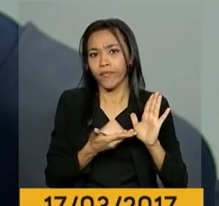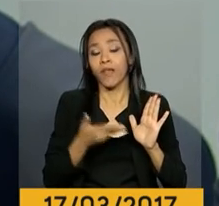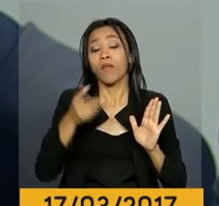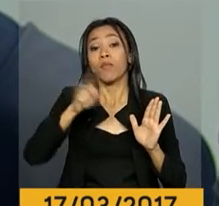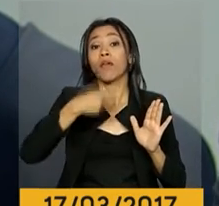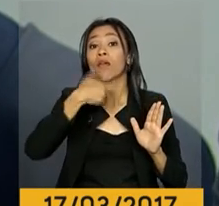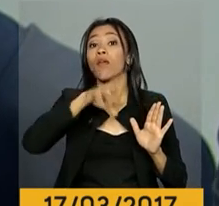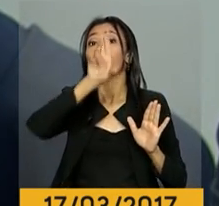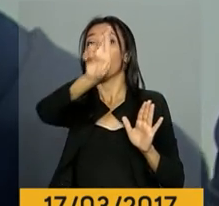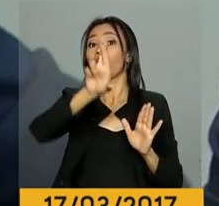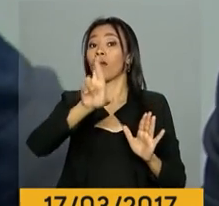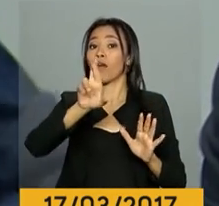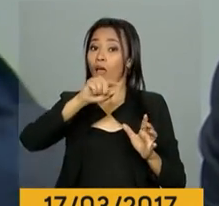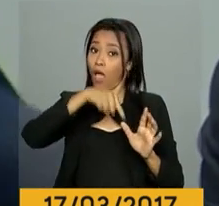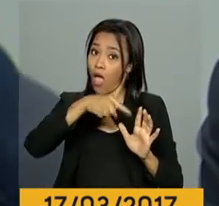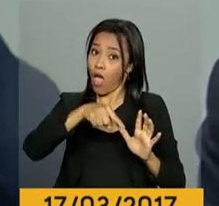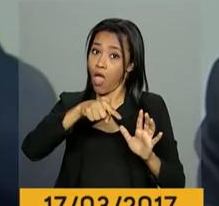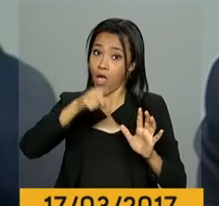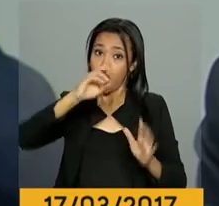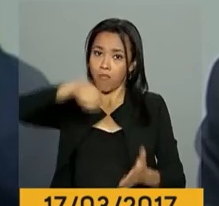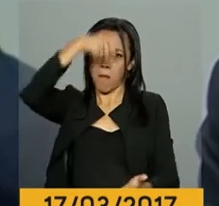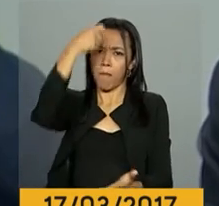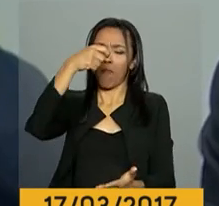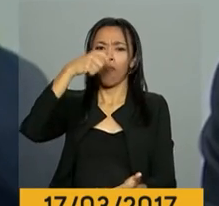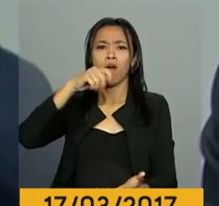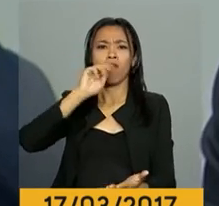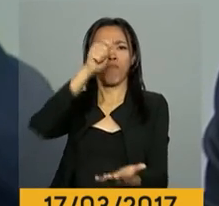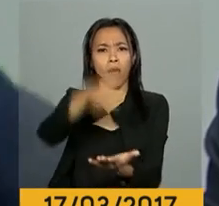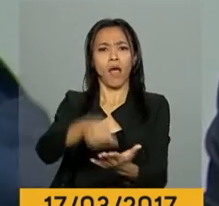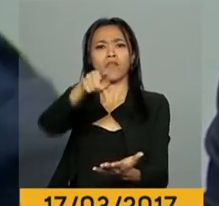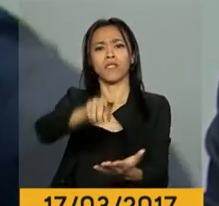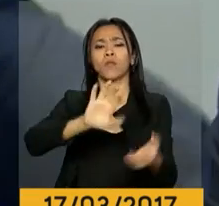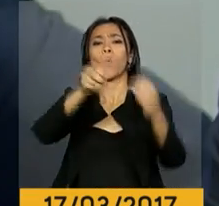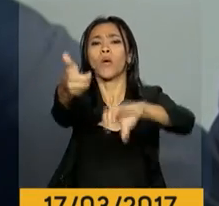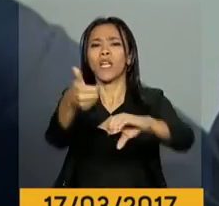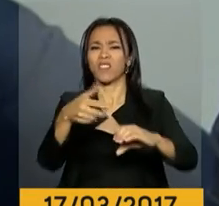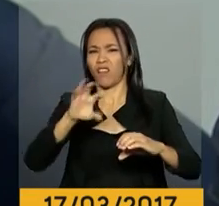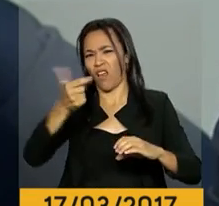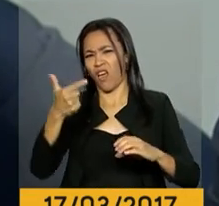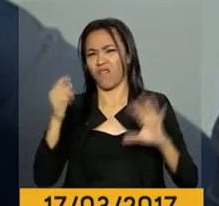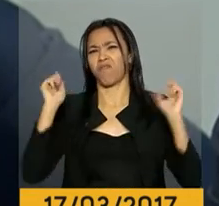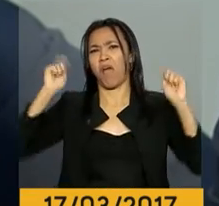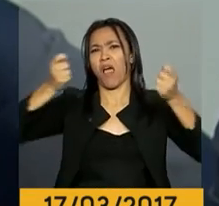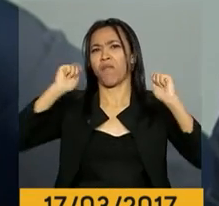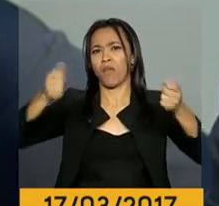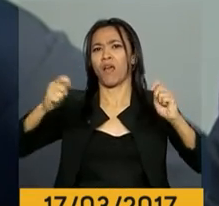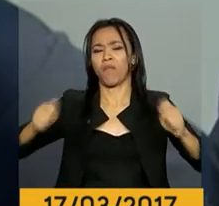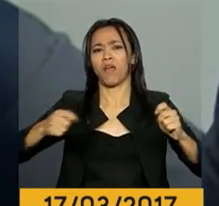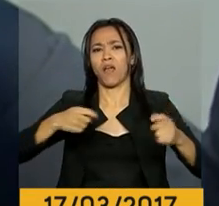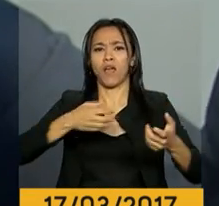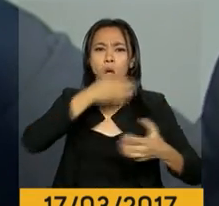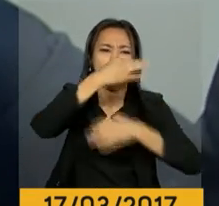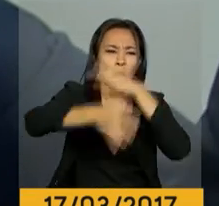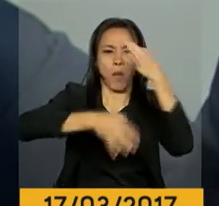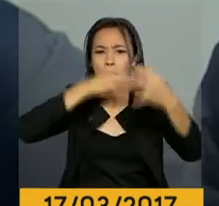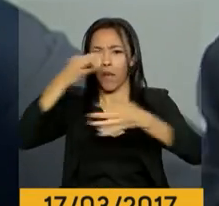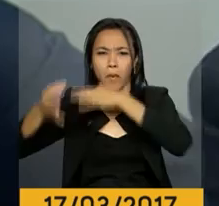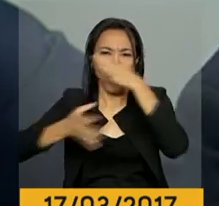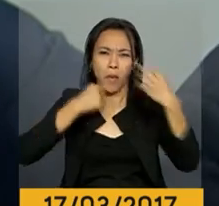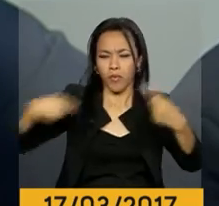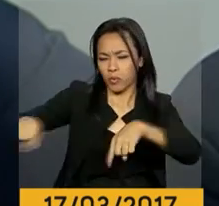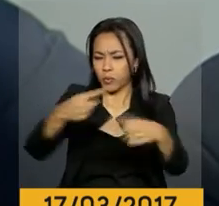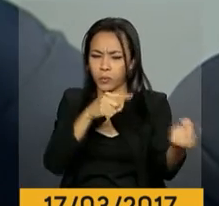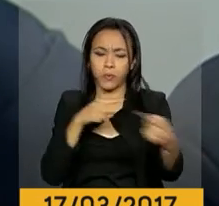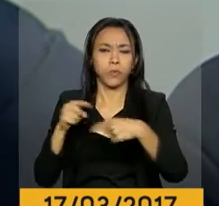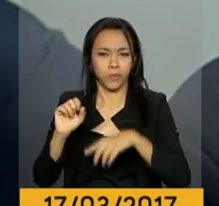o Congresso Nacional, e haverá naturalmente lá manifestações, argumentações, etc. E eu tenho combinado, claro,